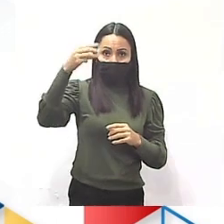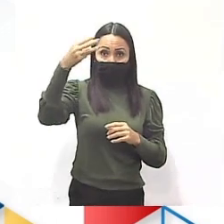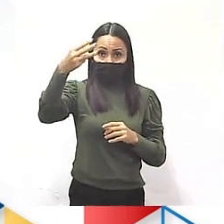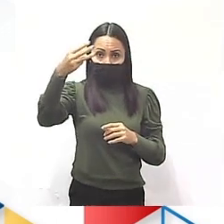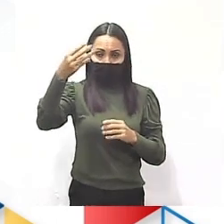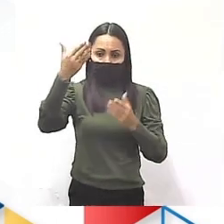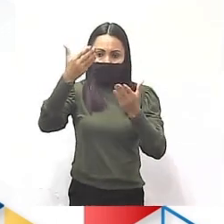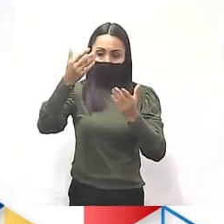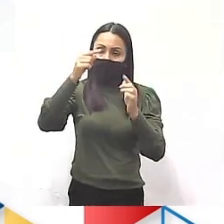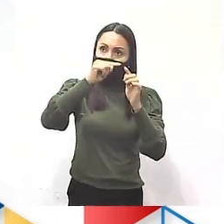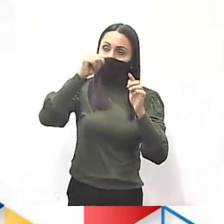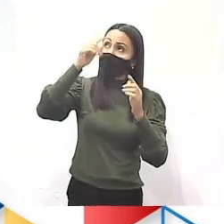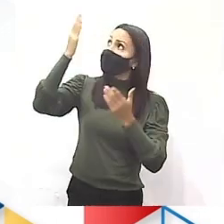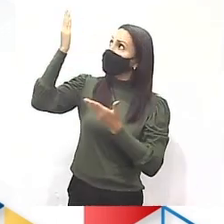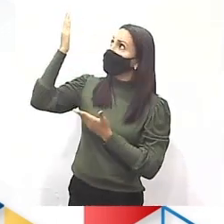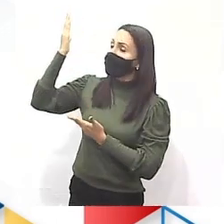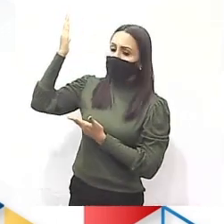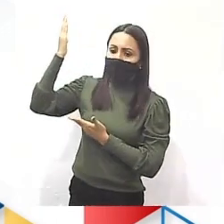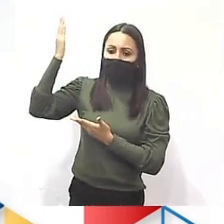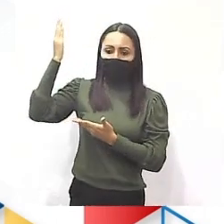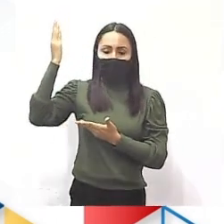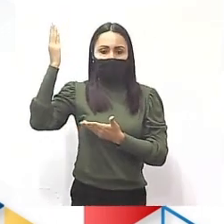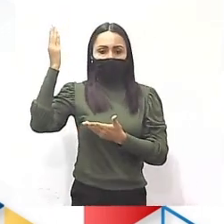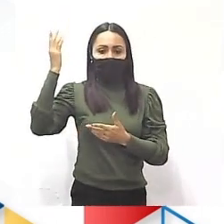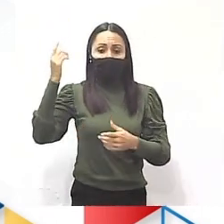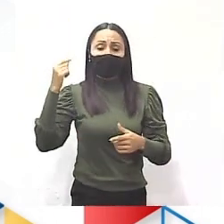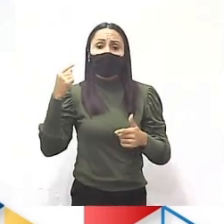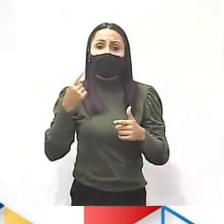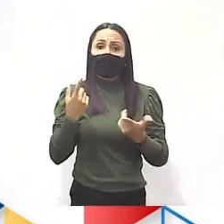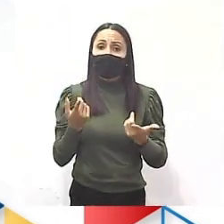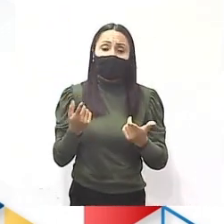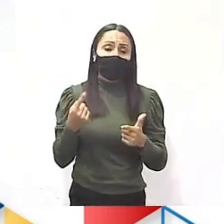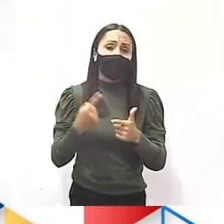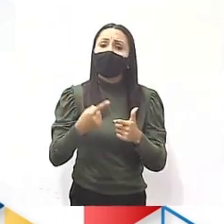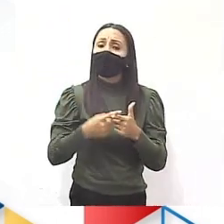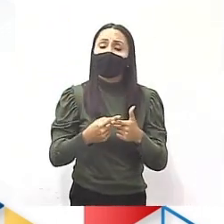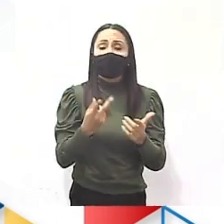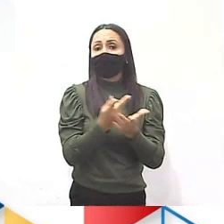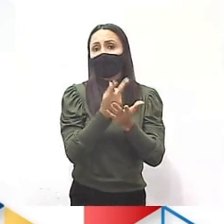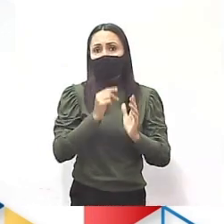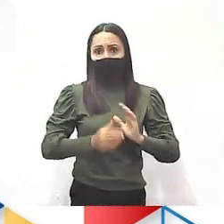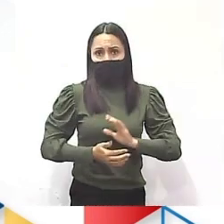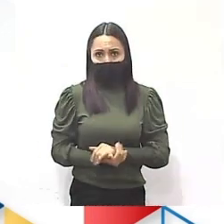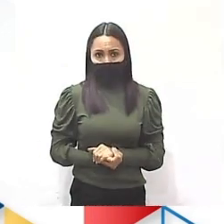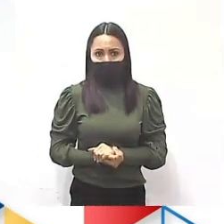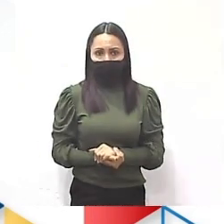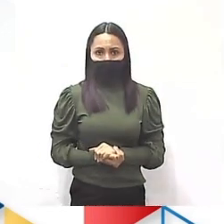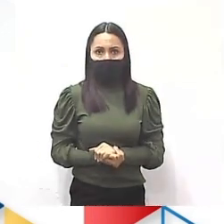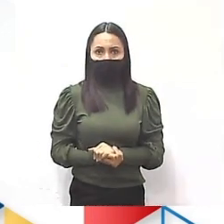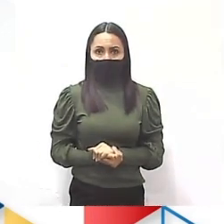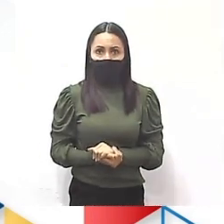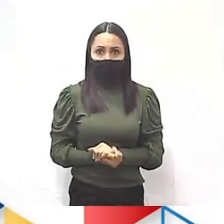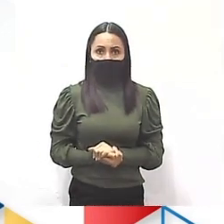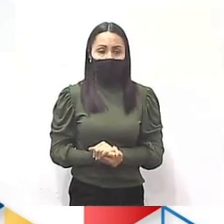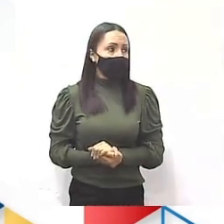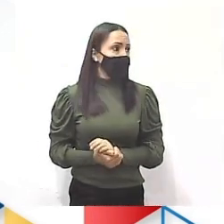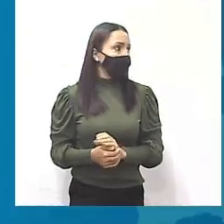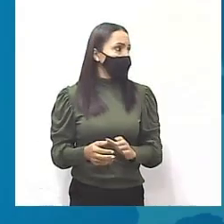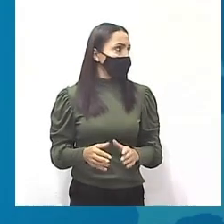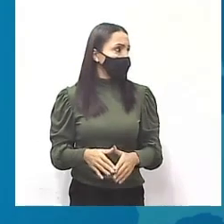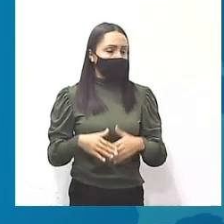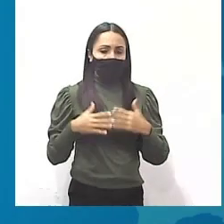Celsius. Isso daí, por que isso acontece? Justamente pela questão